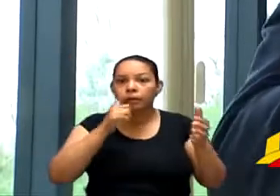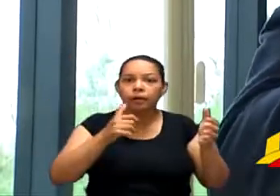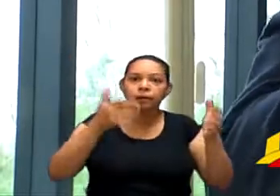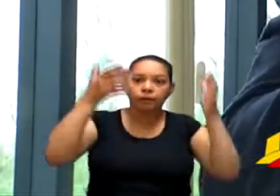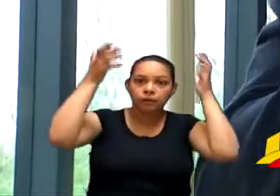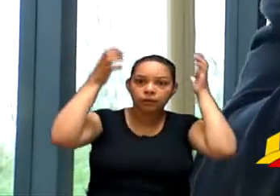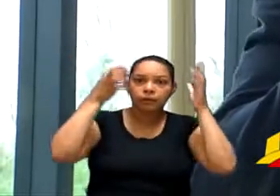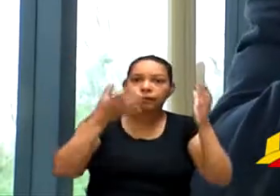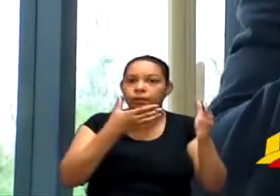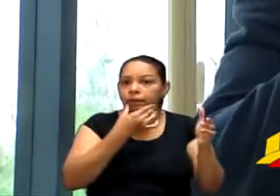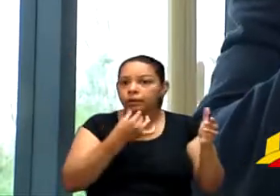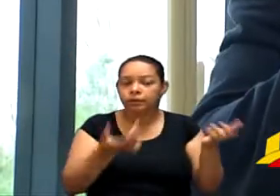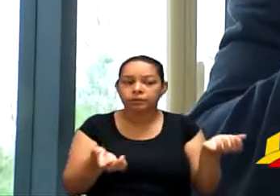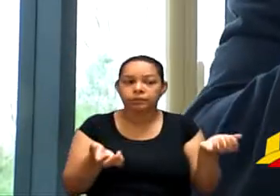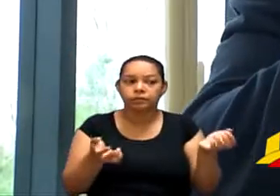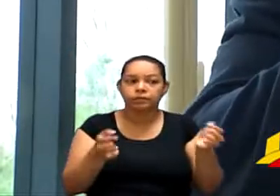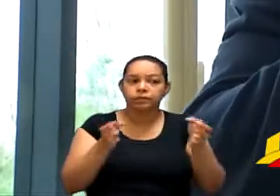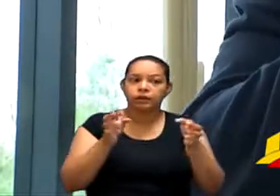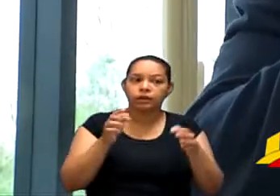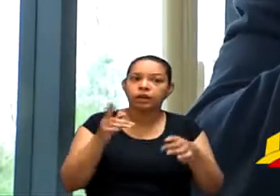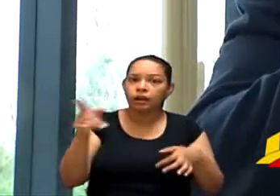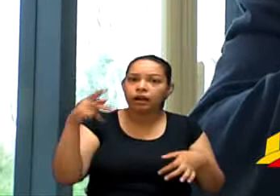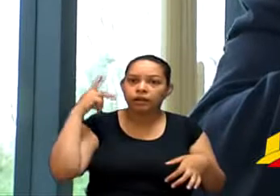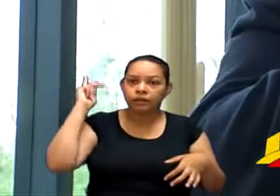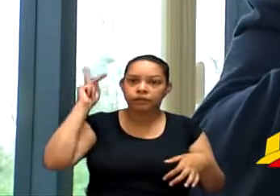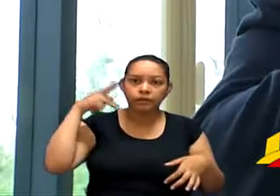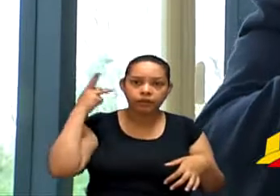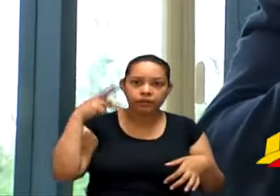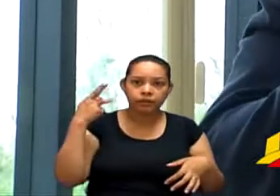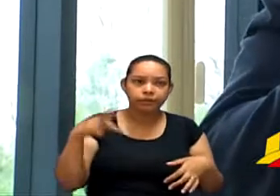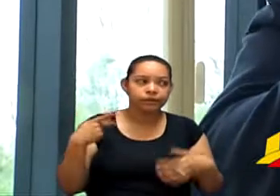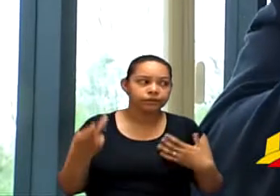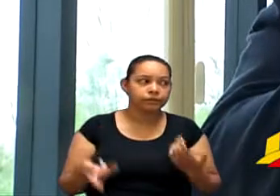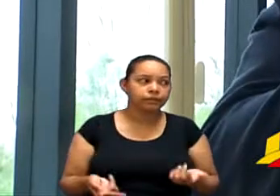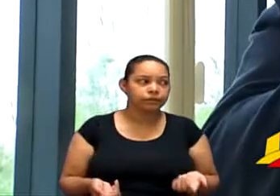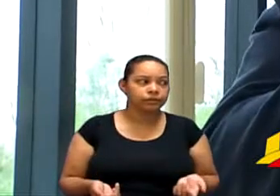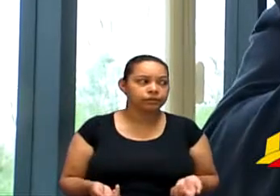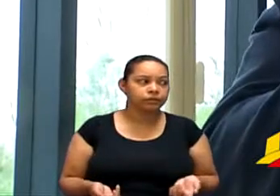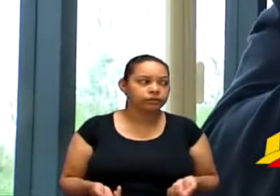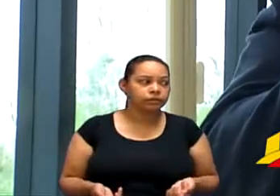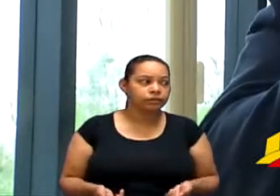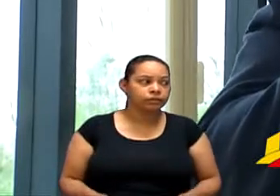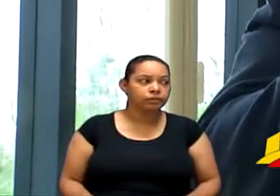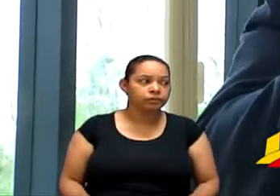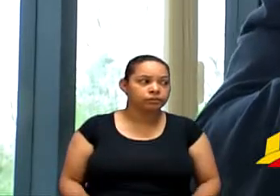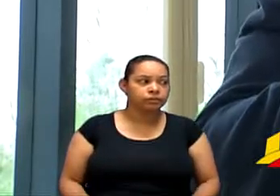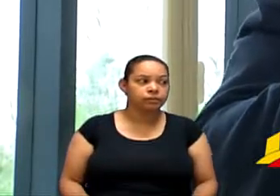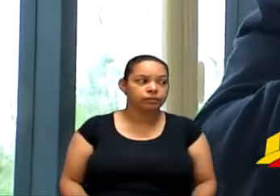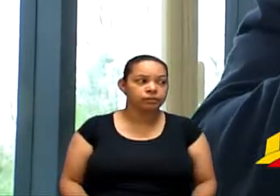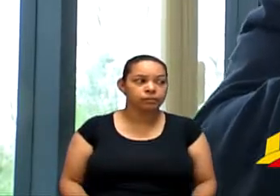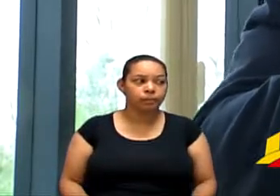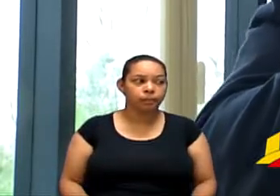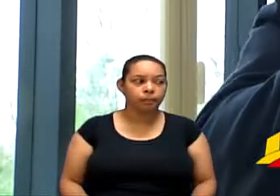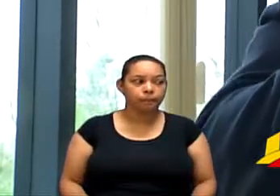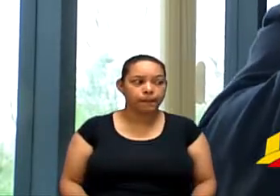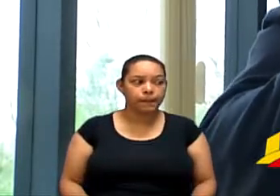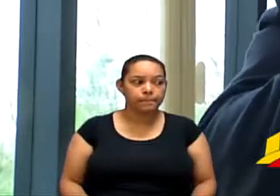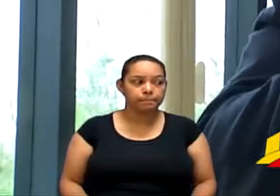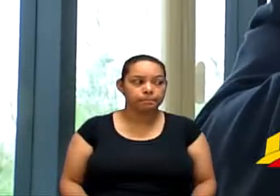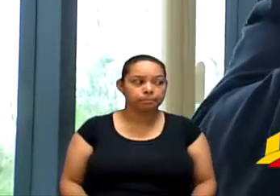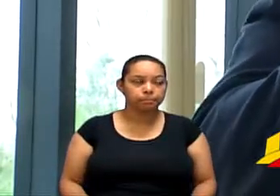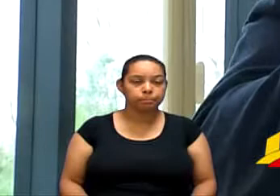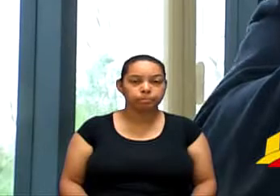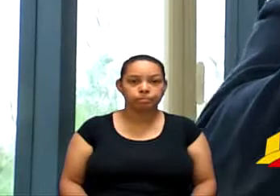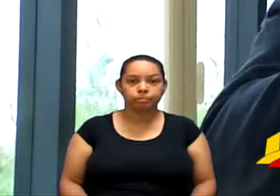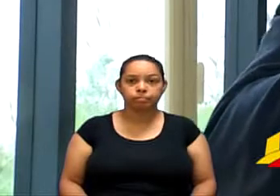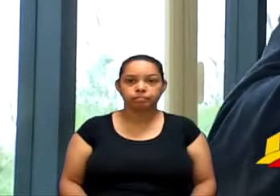vereadores Apesar de que nem sempre na estrutura de poder Ele É valorizado materialmente que daí nós podemos inclusive